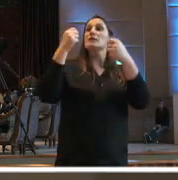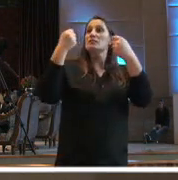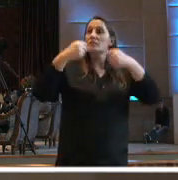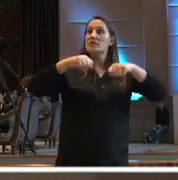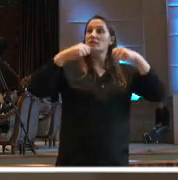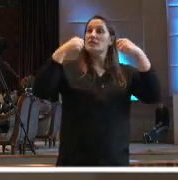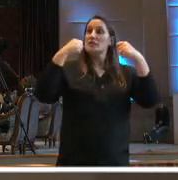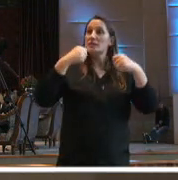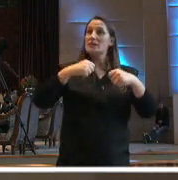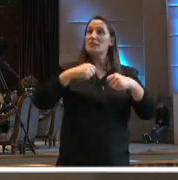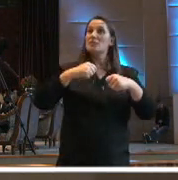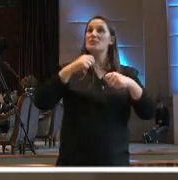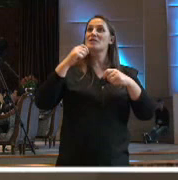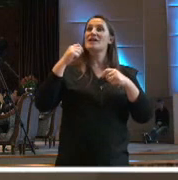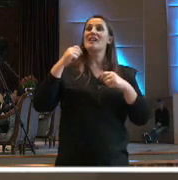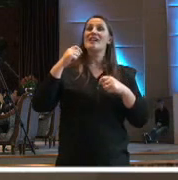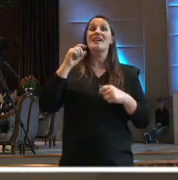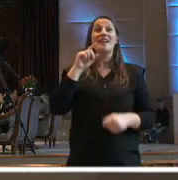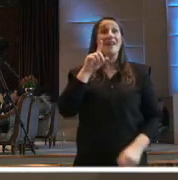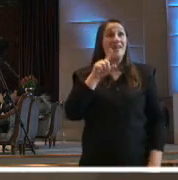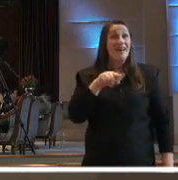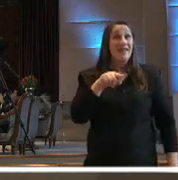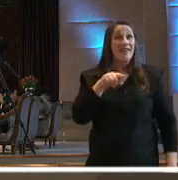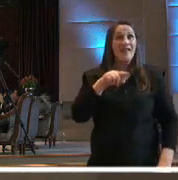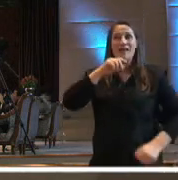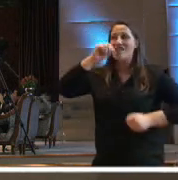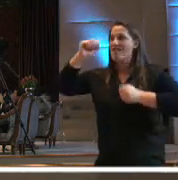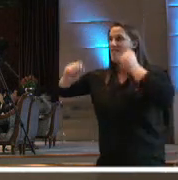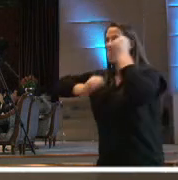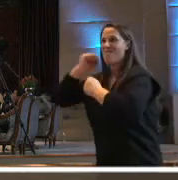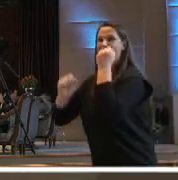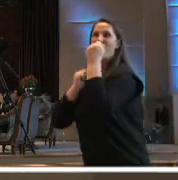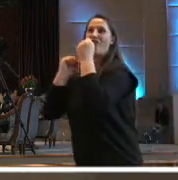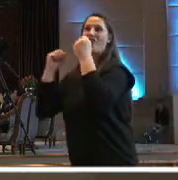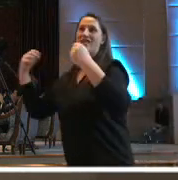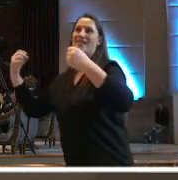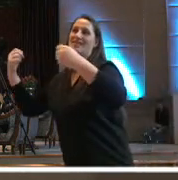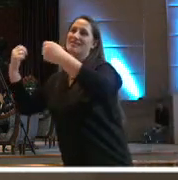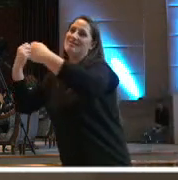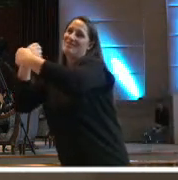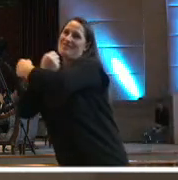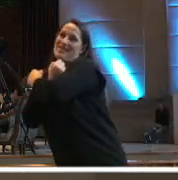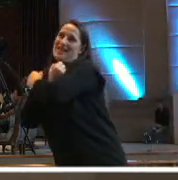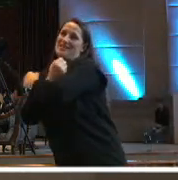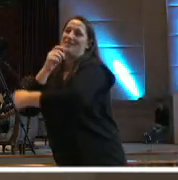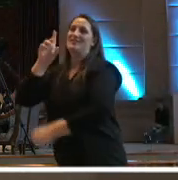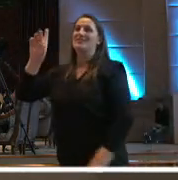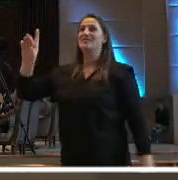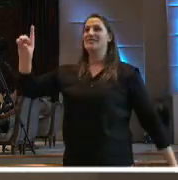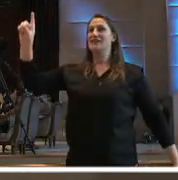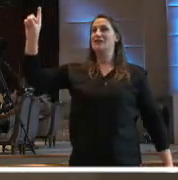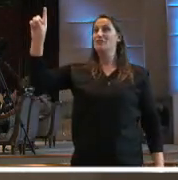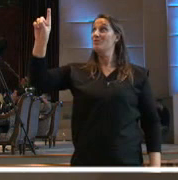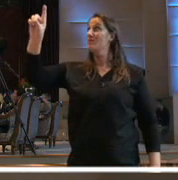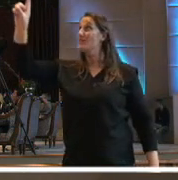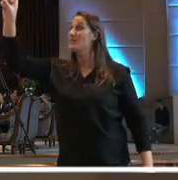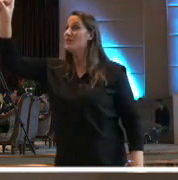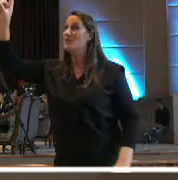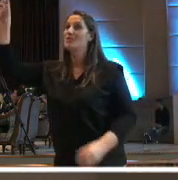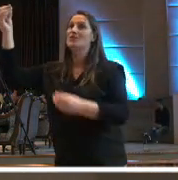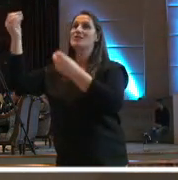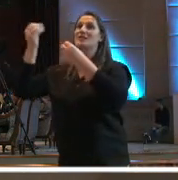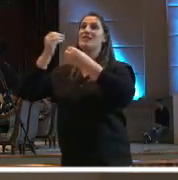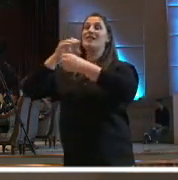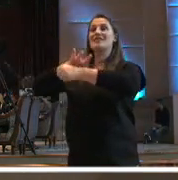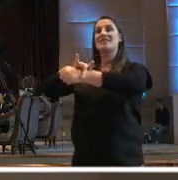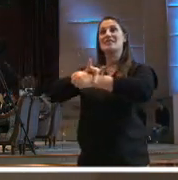estar nos braços do Pai, porque é de Deus que vem a nossa segurança.